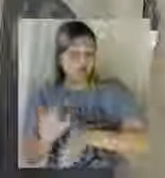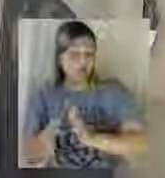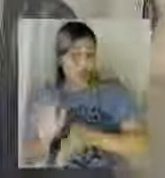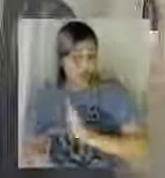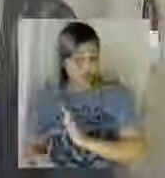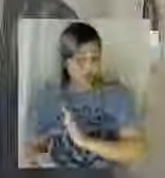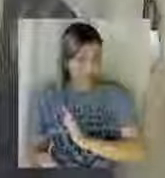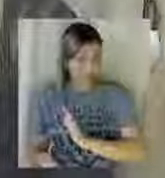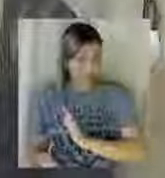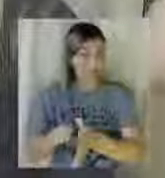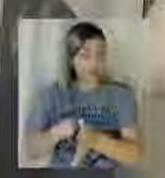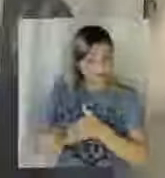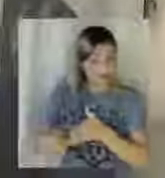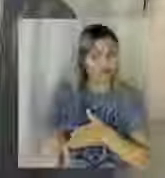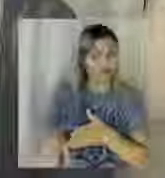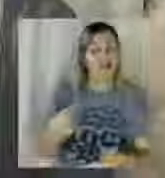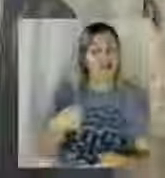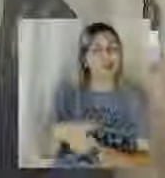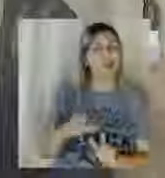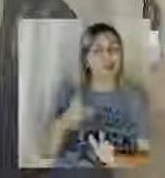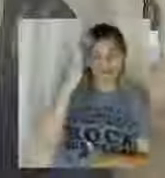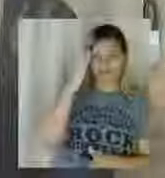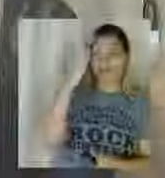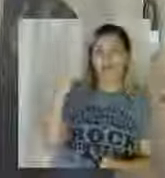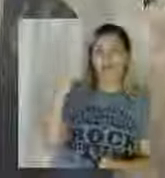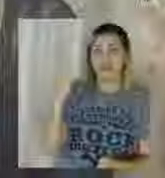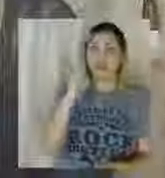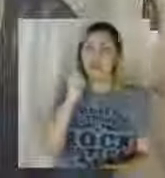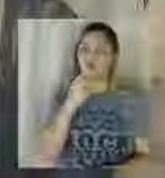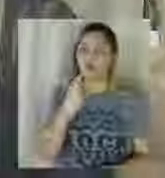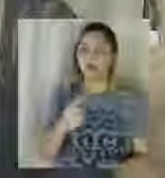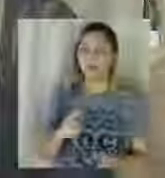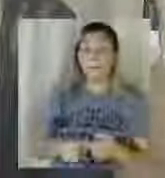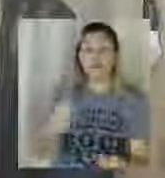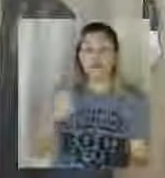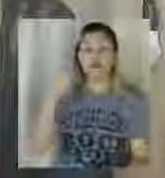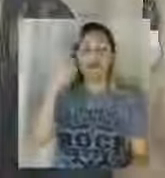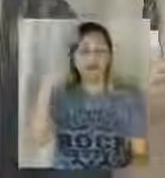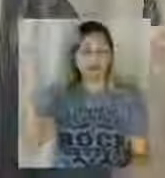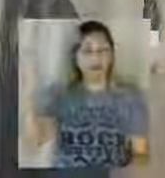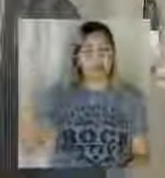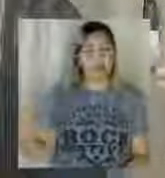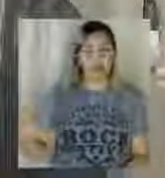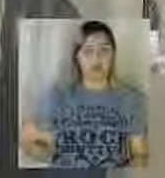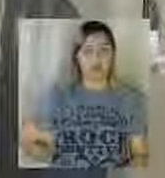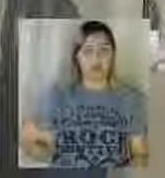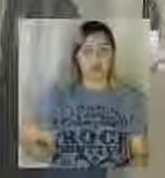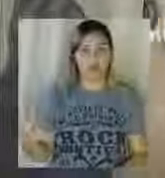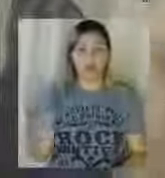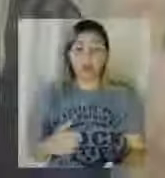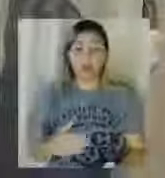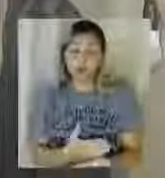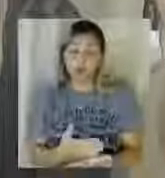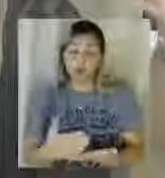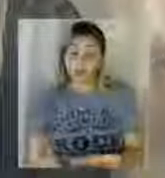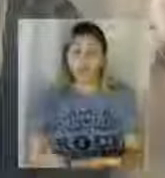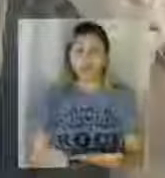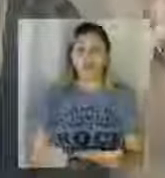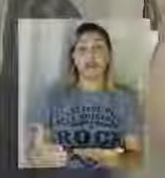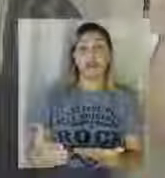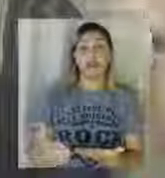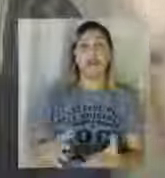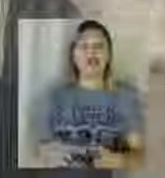aí sim eu entendia, porque eu sou surda, mas eu sou inteligente. Aí eu comecei a me esforçar, a